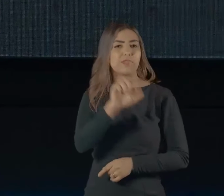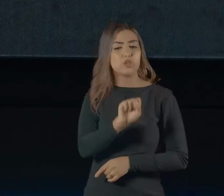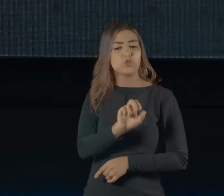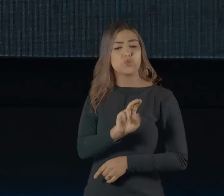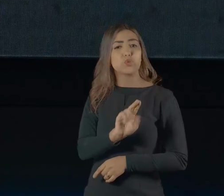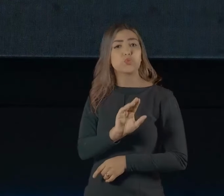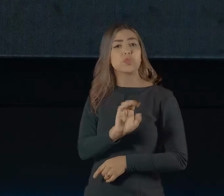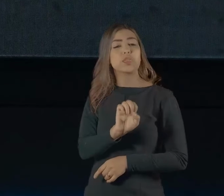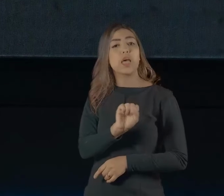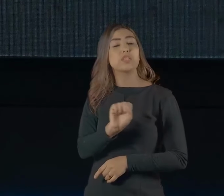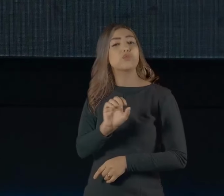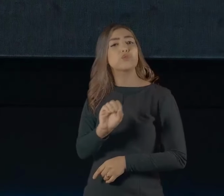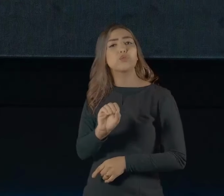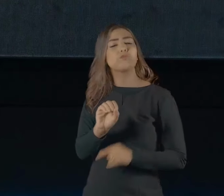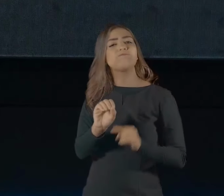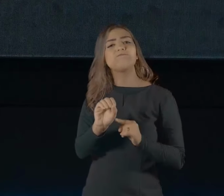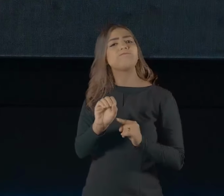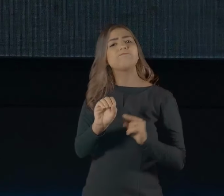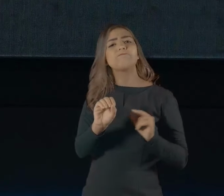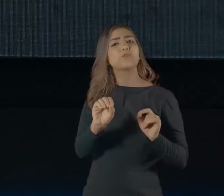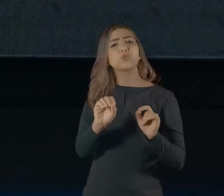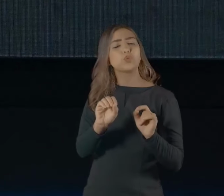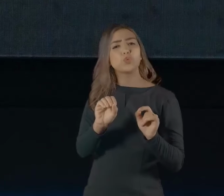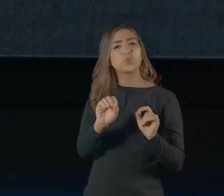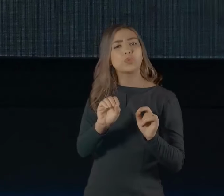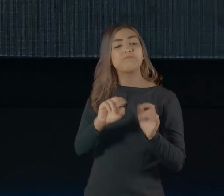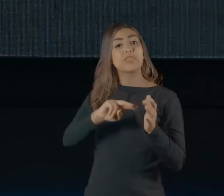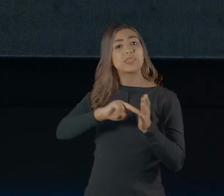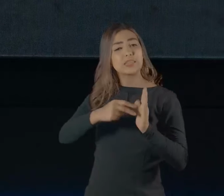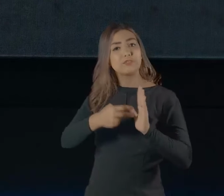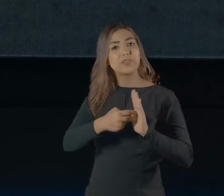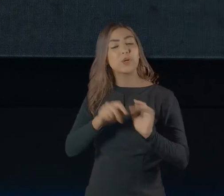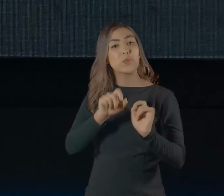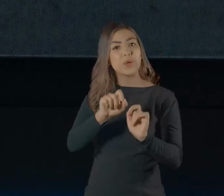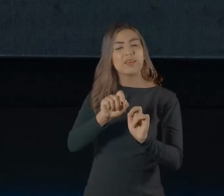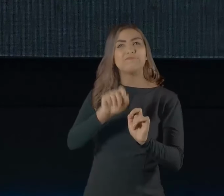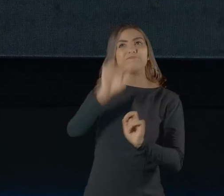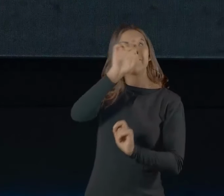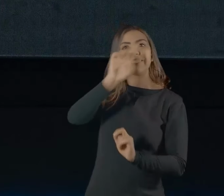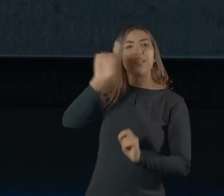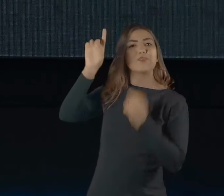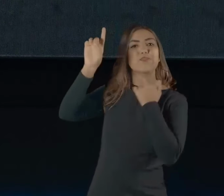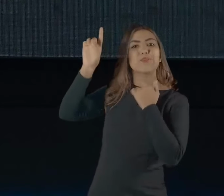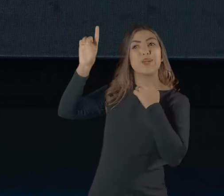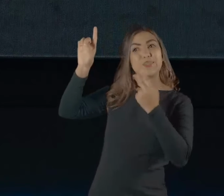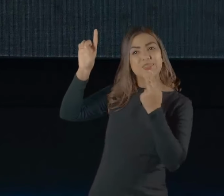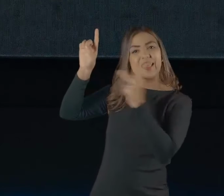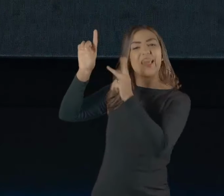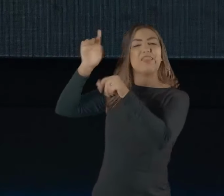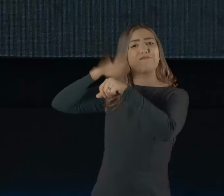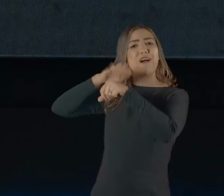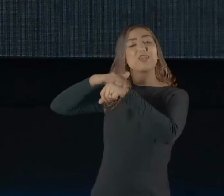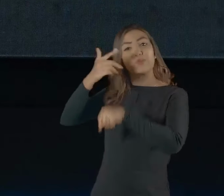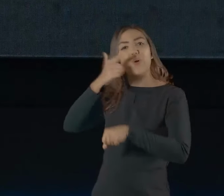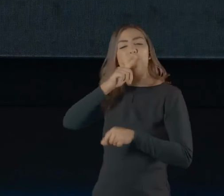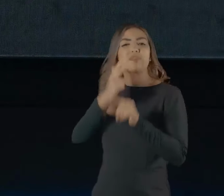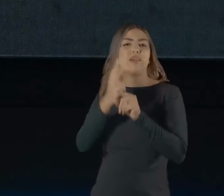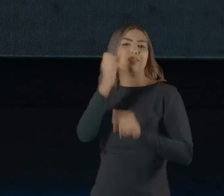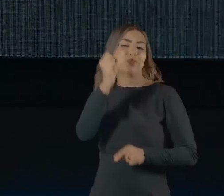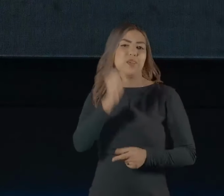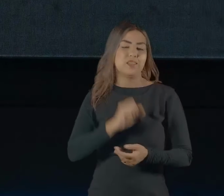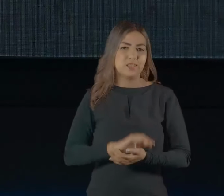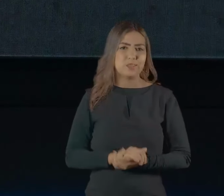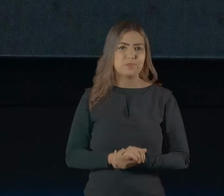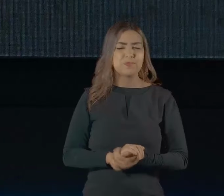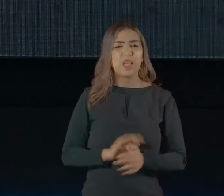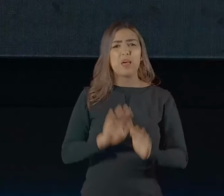sucesso é literalmente cumprir o chamado e o propósito. Então, eu não estou